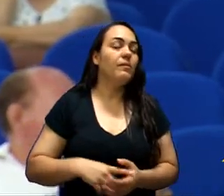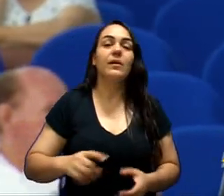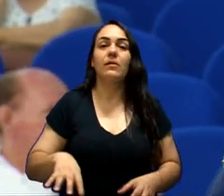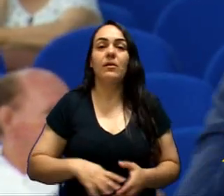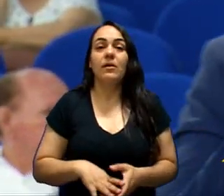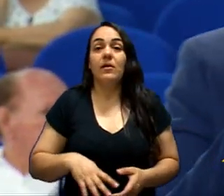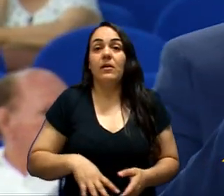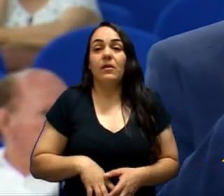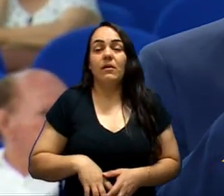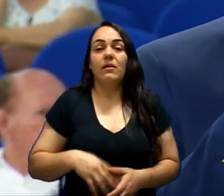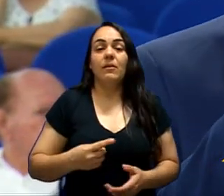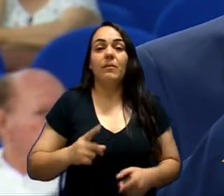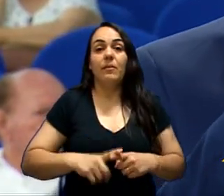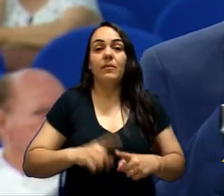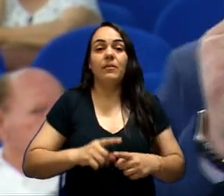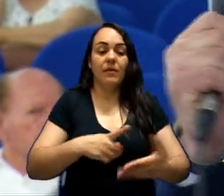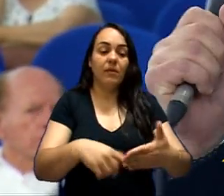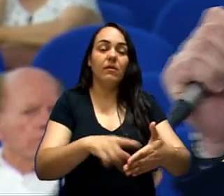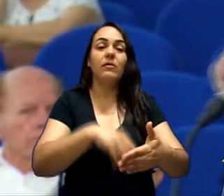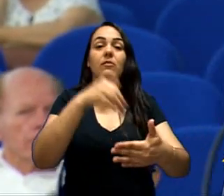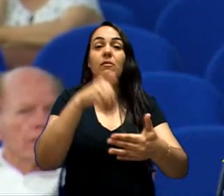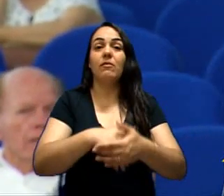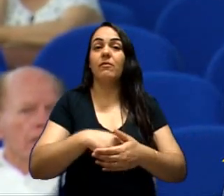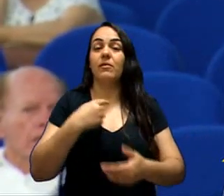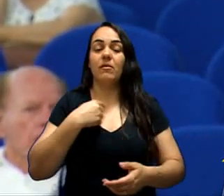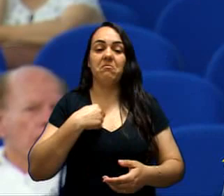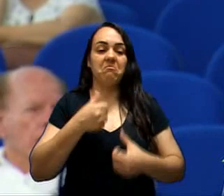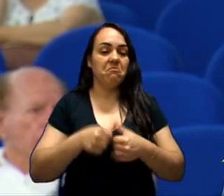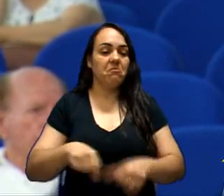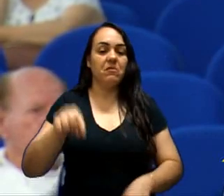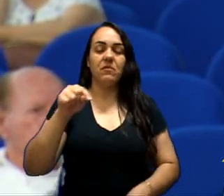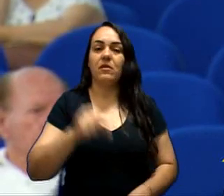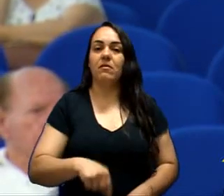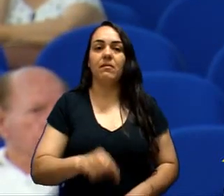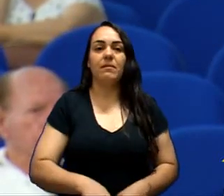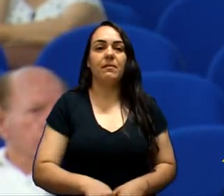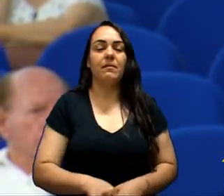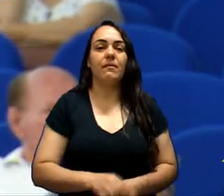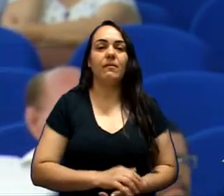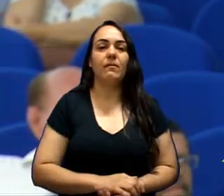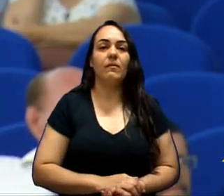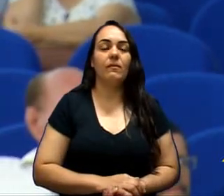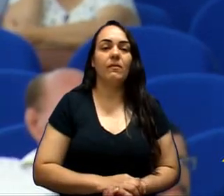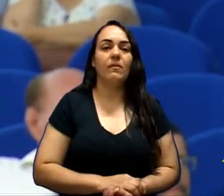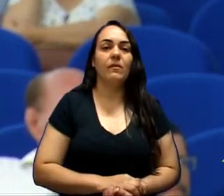porque na votação passada eu não estava aqui.